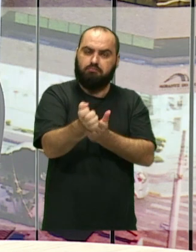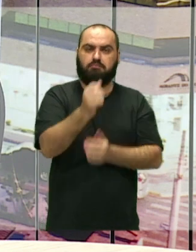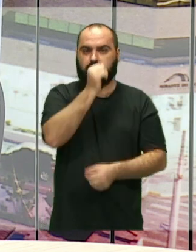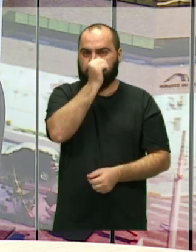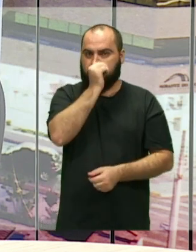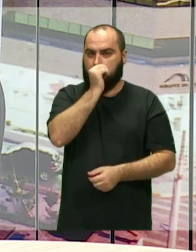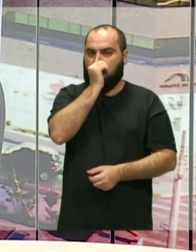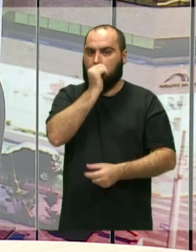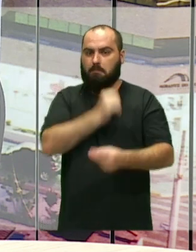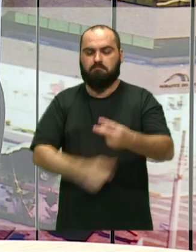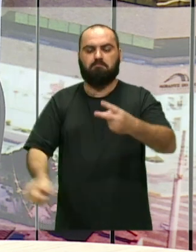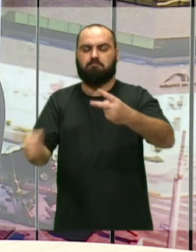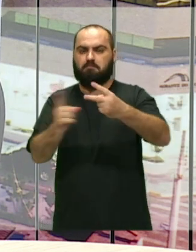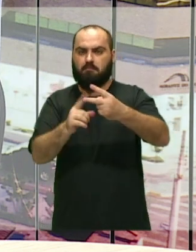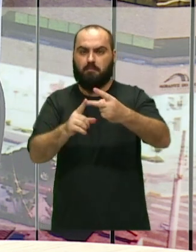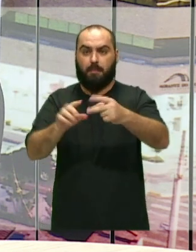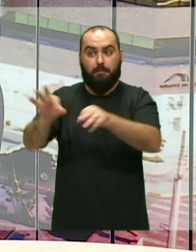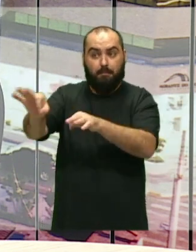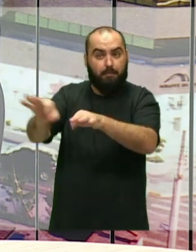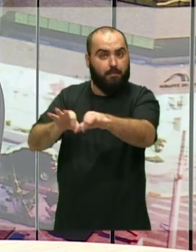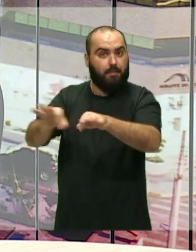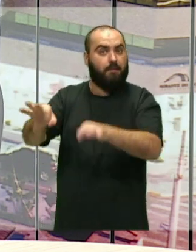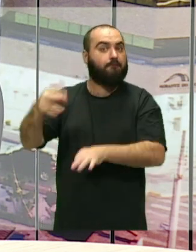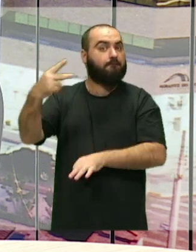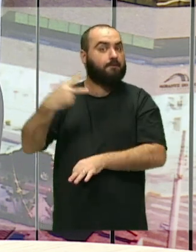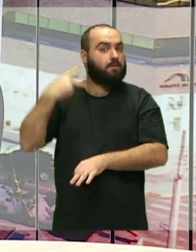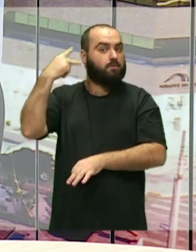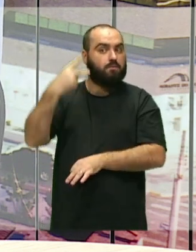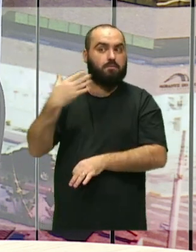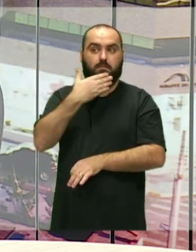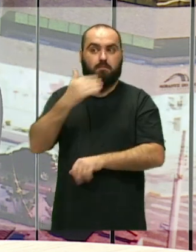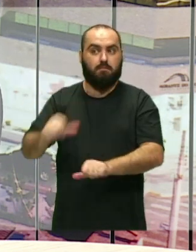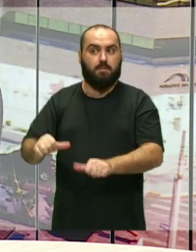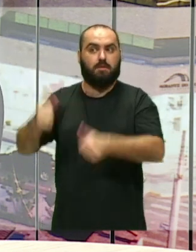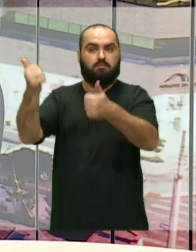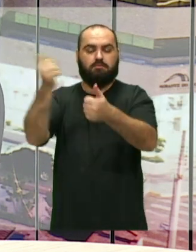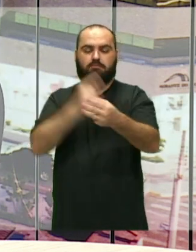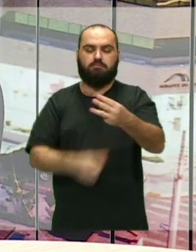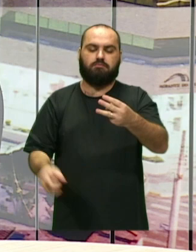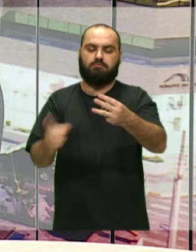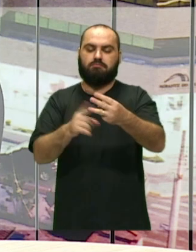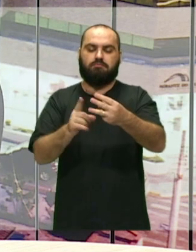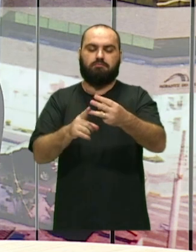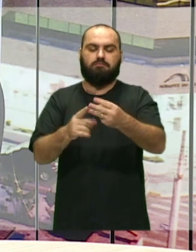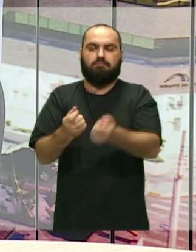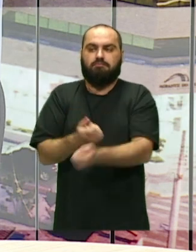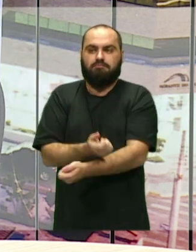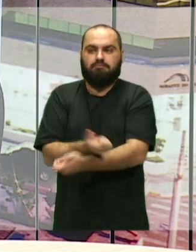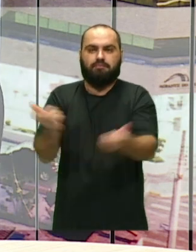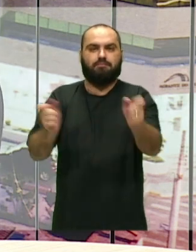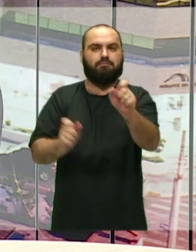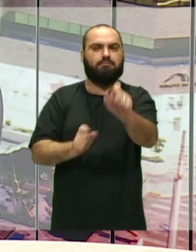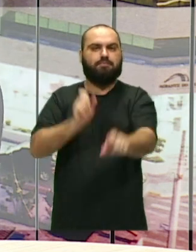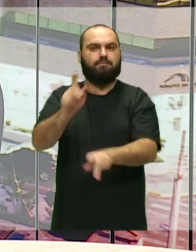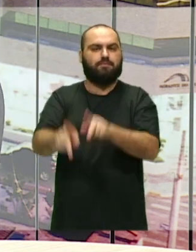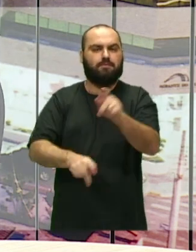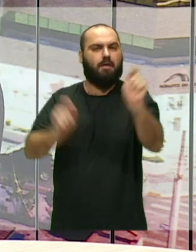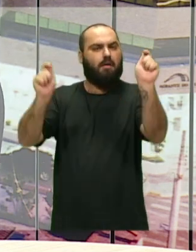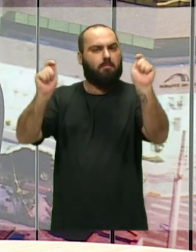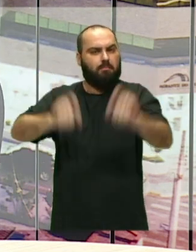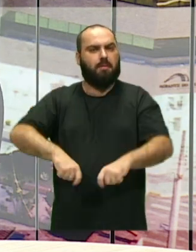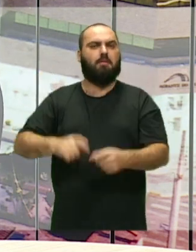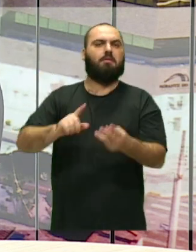também a preparar melhor o vereador e proporcionar para nossa população a curso de capacitação